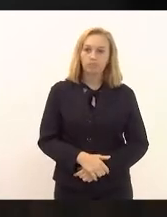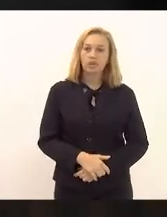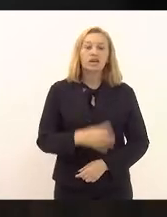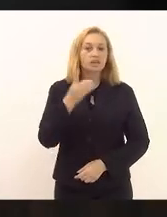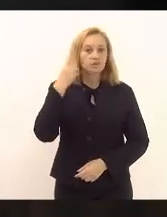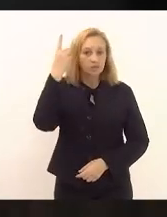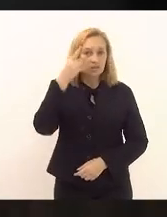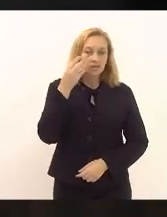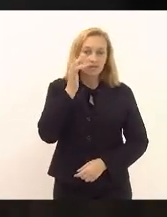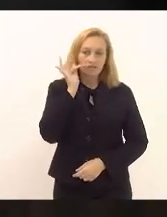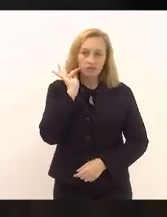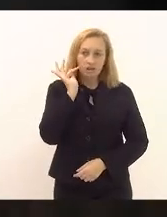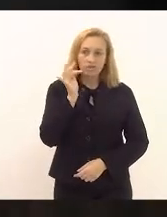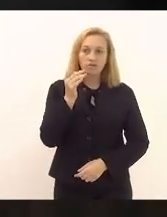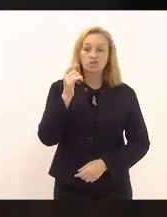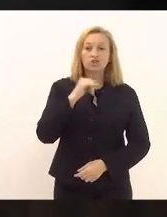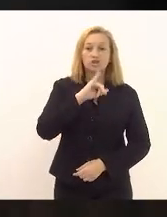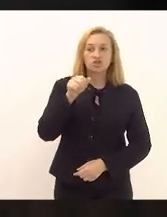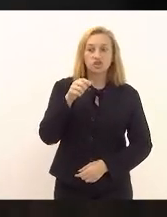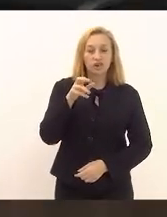deputado Flávio, Jari,